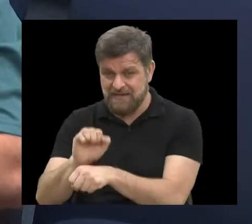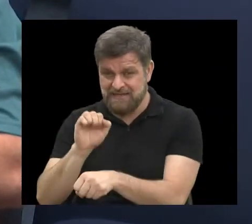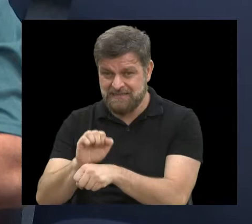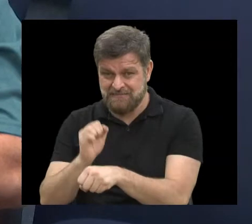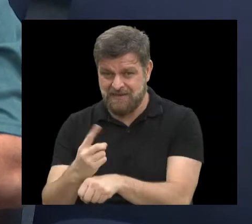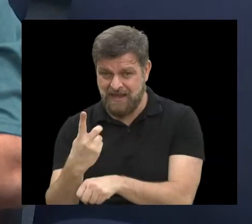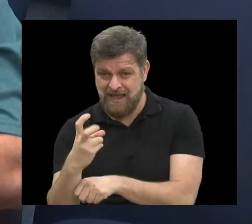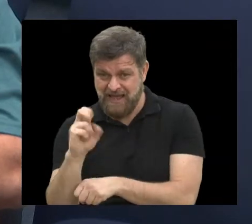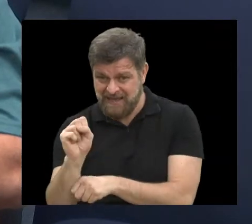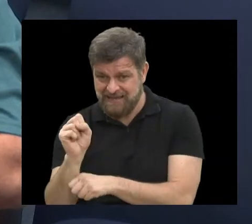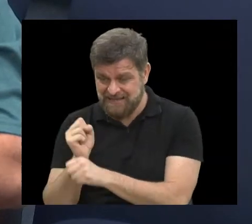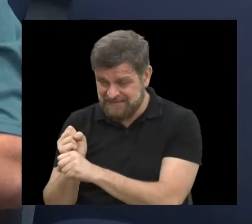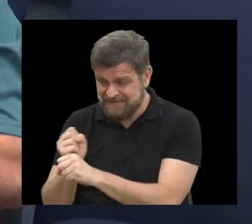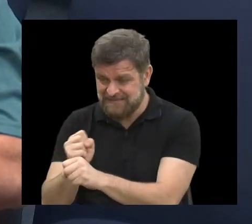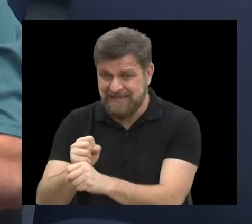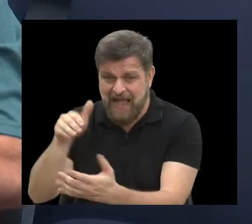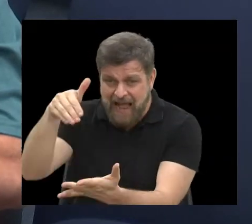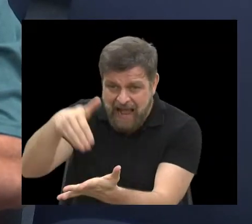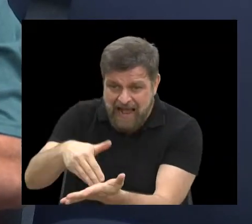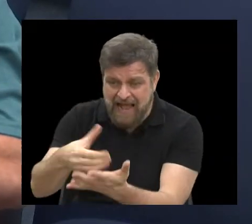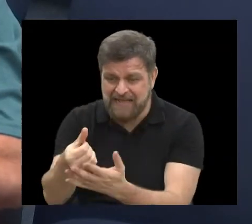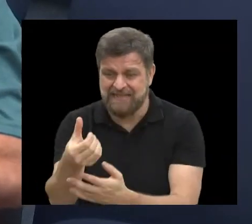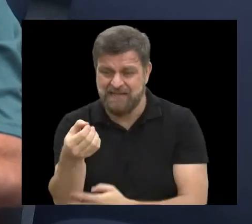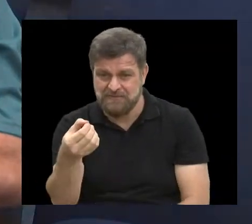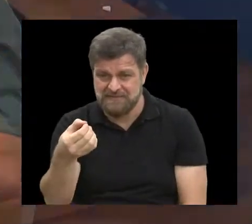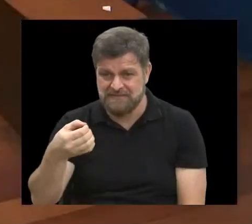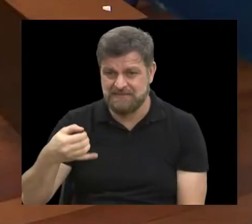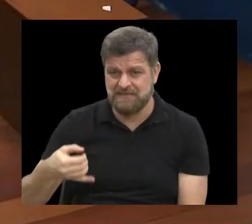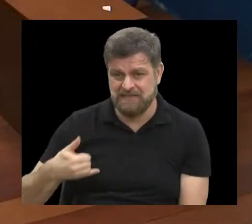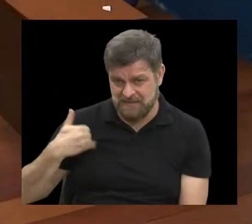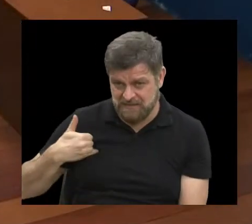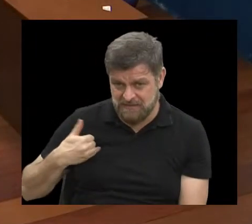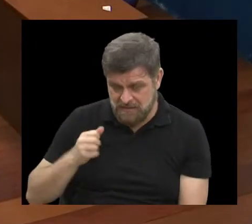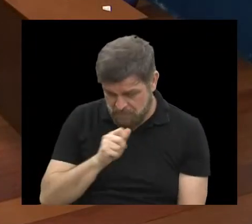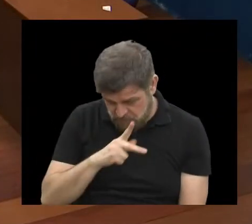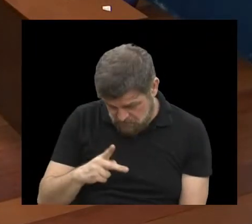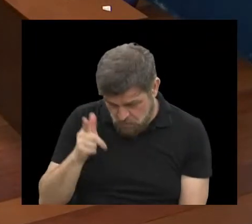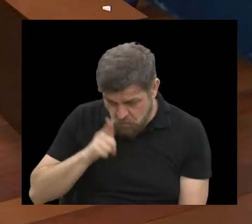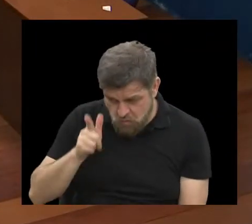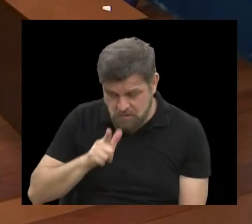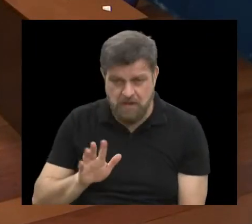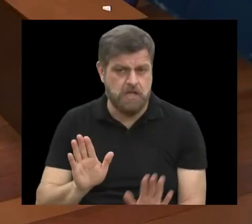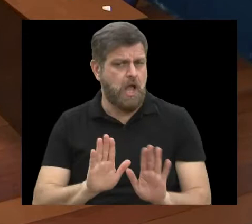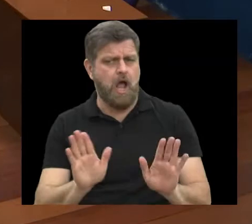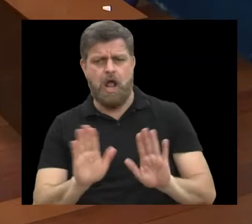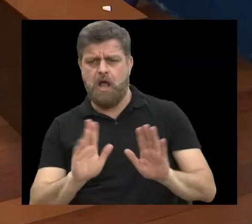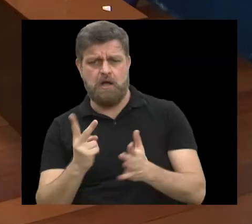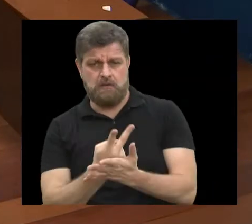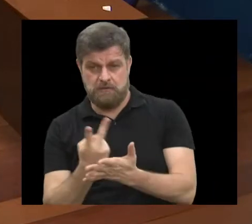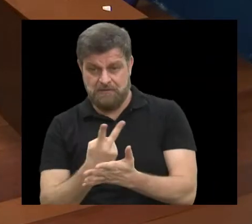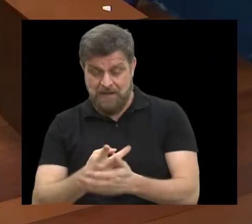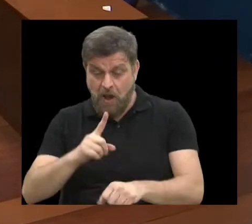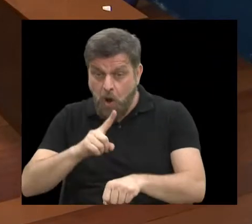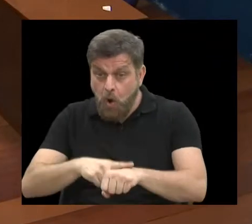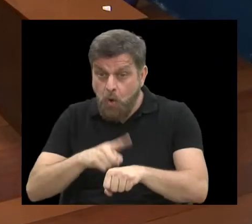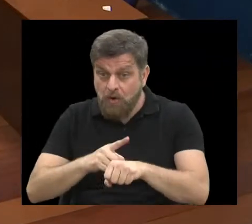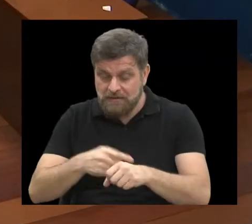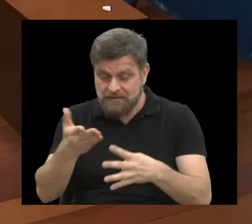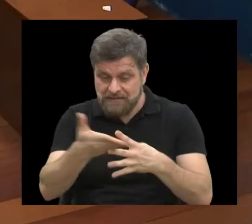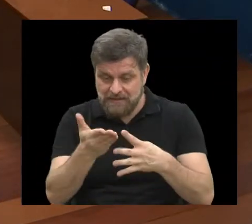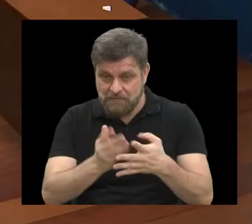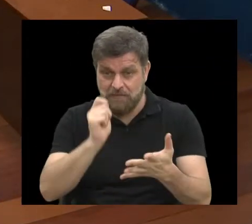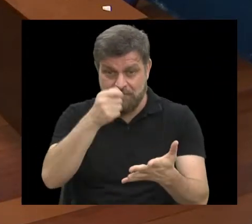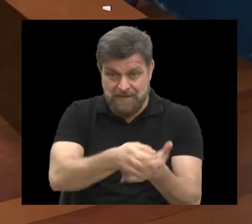15 anos, até os 60, para poder aposentar? Não, não. Então, a aposentadoria por tempo de contribuição